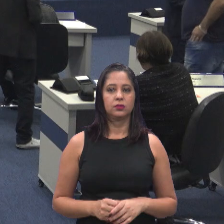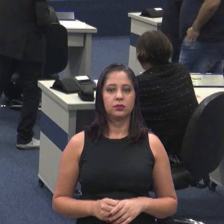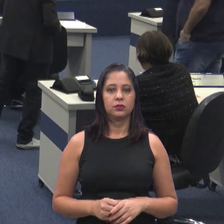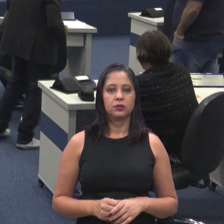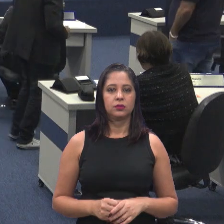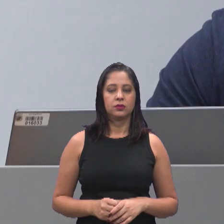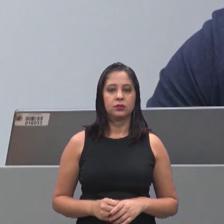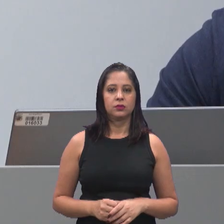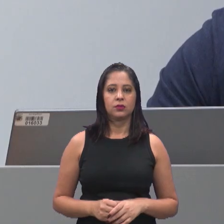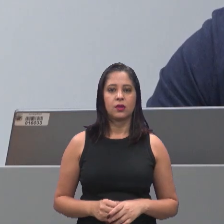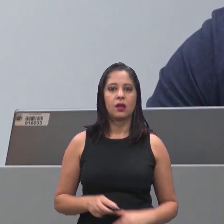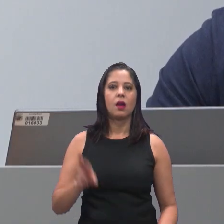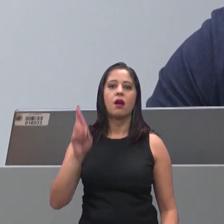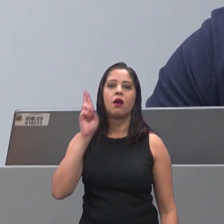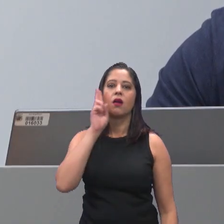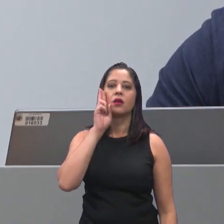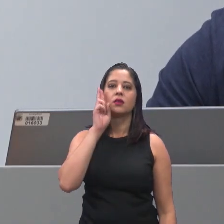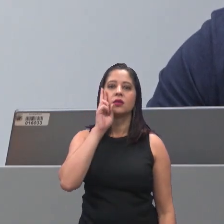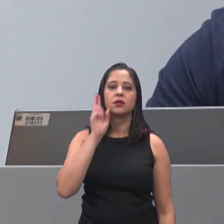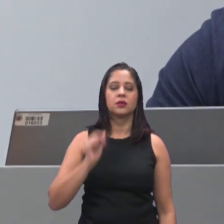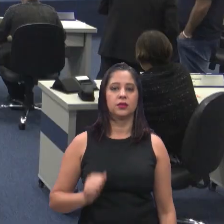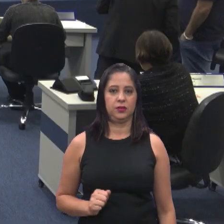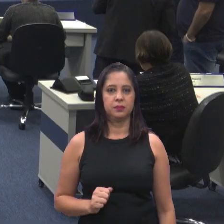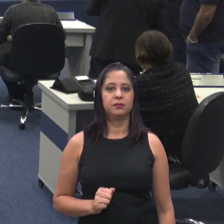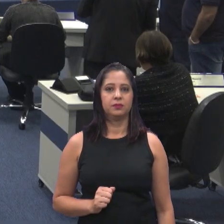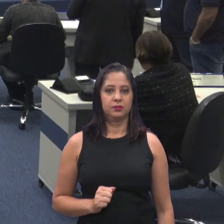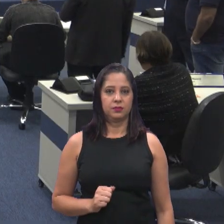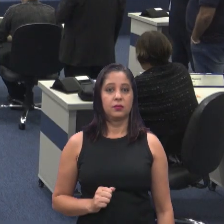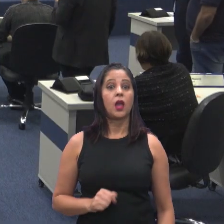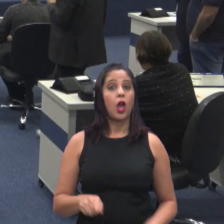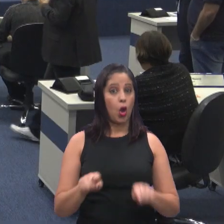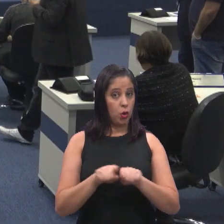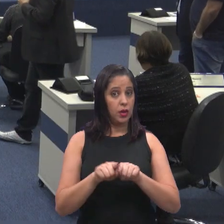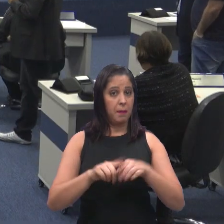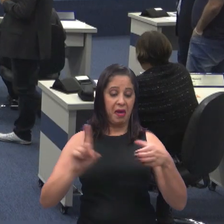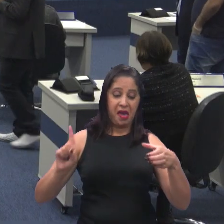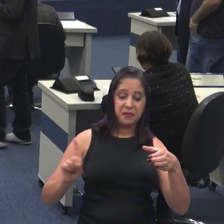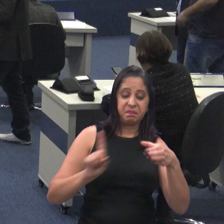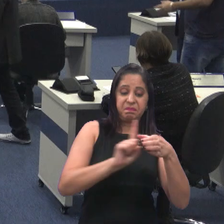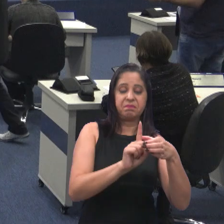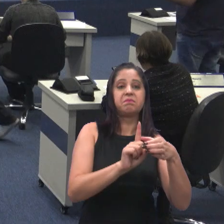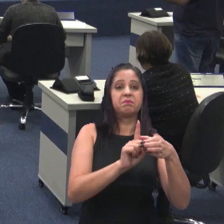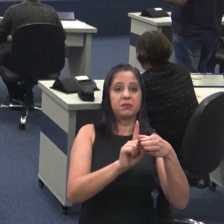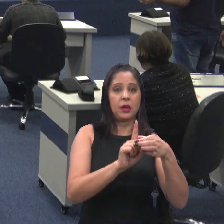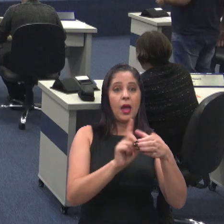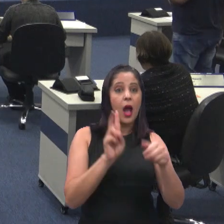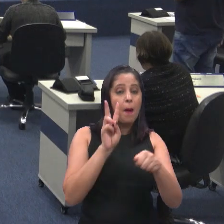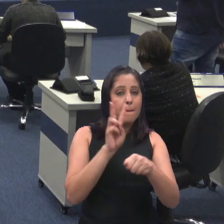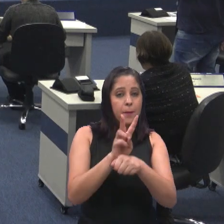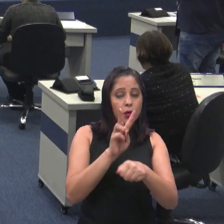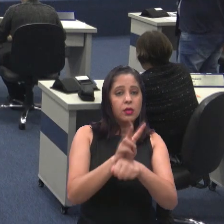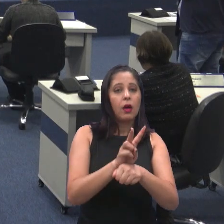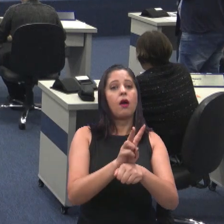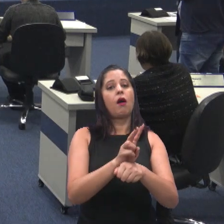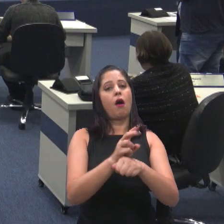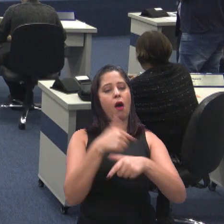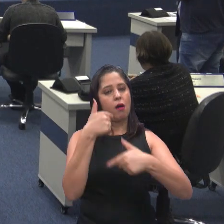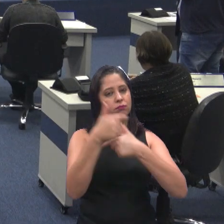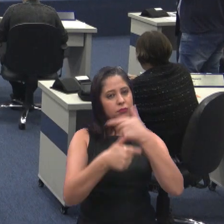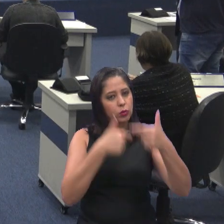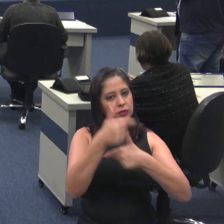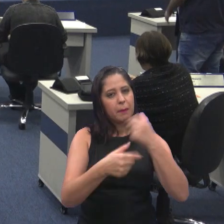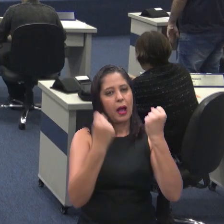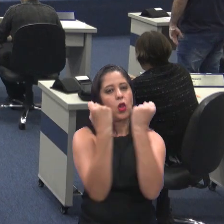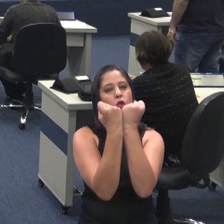O vereador Renato Santiago. Presidente, me coloco à disposição dessa frente para que a gente possa fazer esse trabalho em defesa da